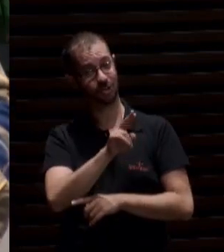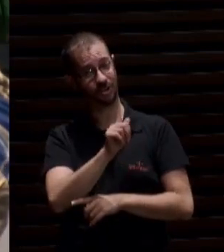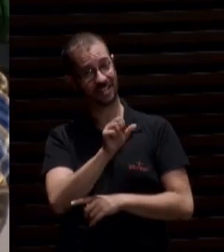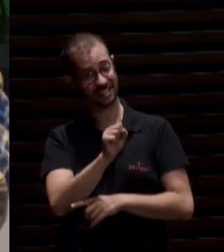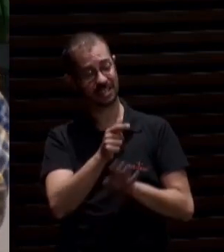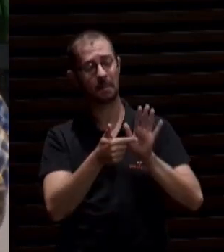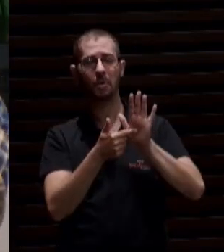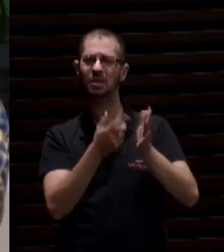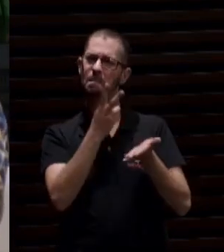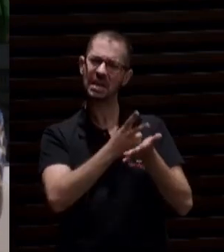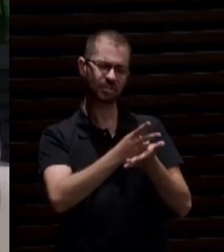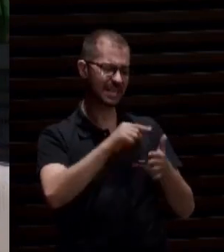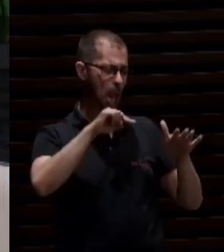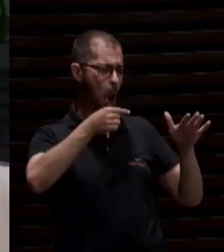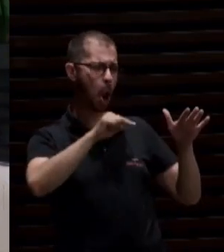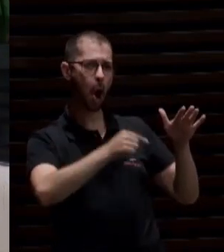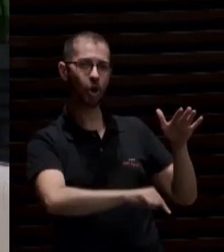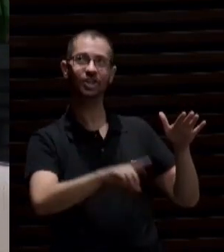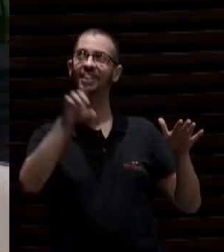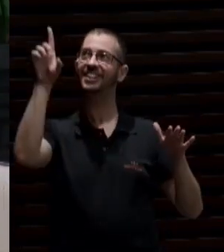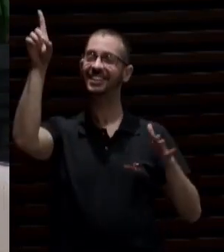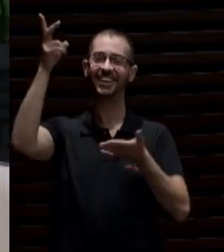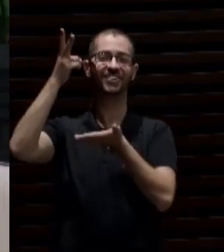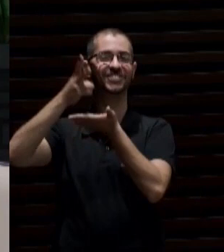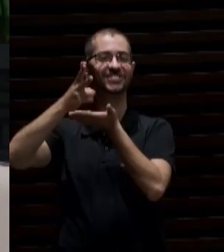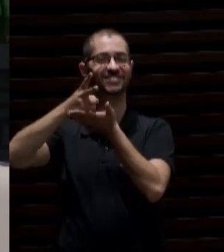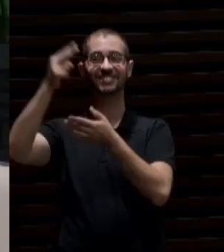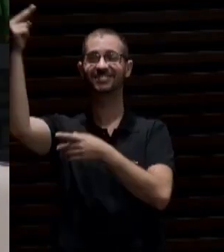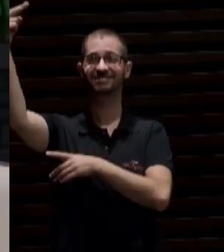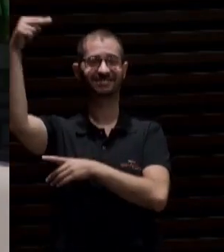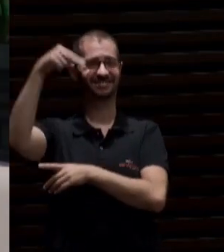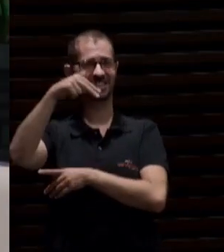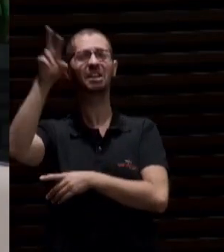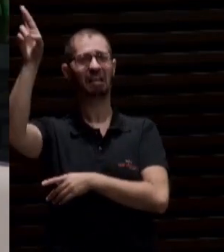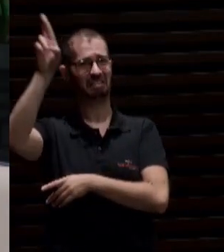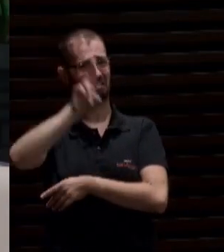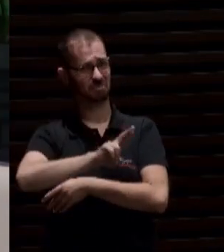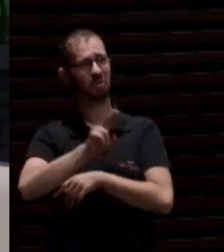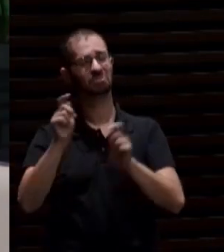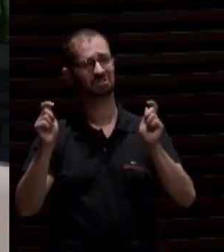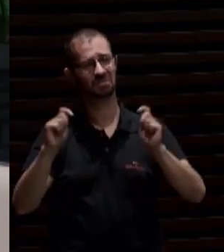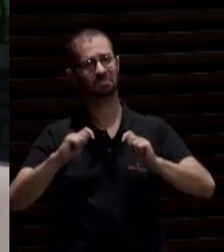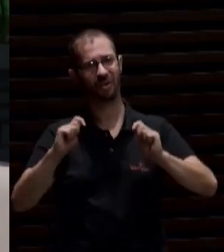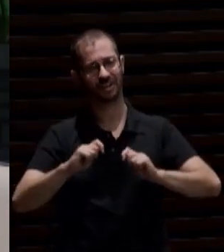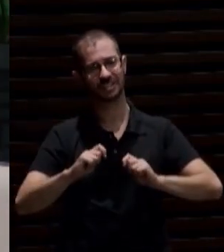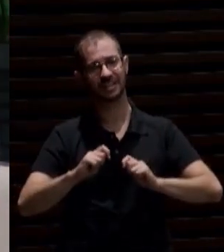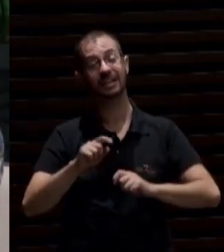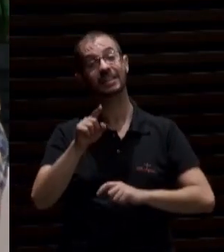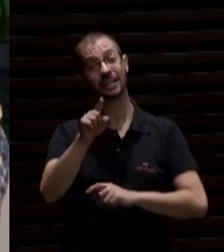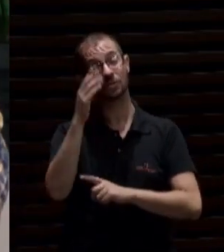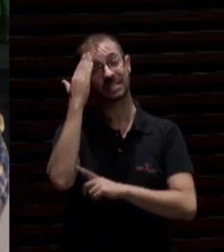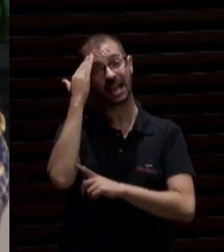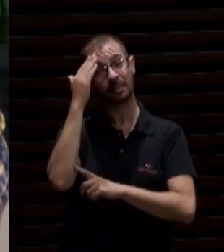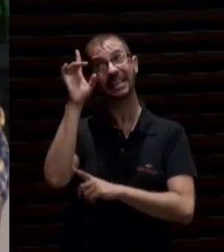mundo dos mortos, Deus ainda assim o escutaria e o responderia. Então, meus irmãos, saibam que o Senhor sempre